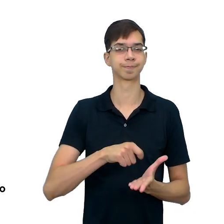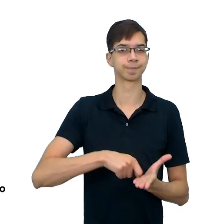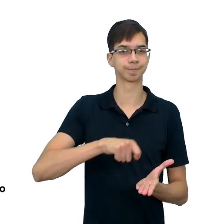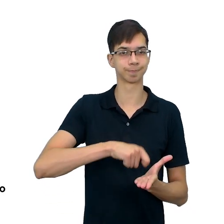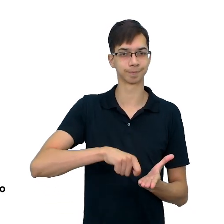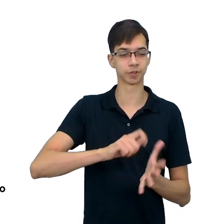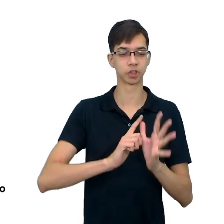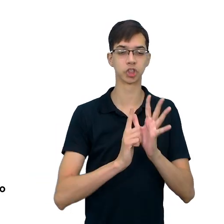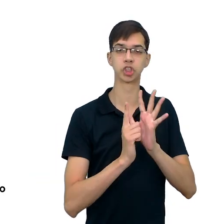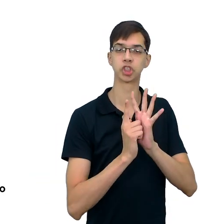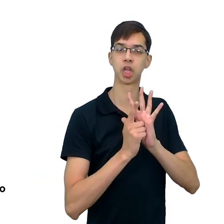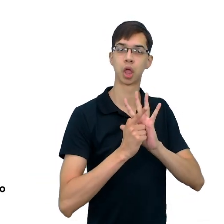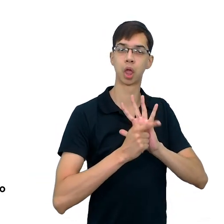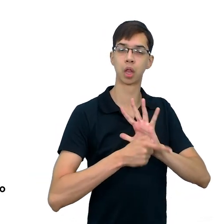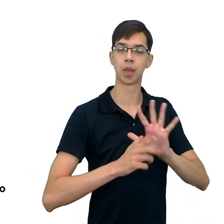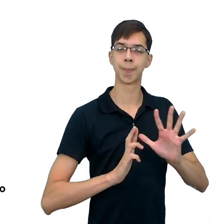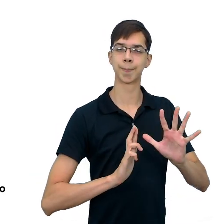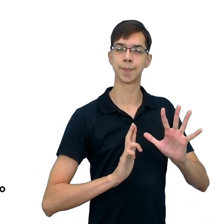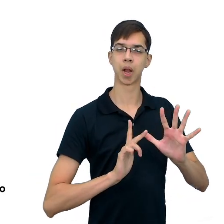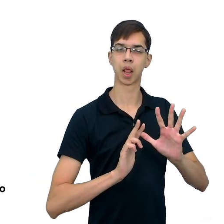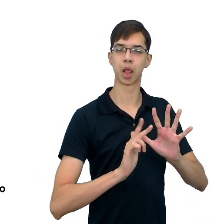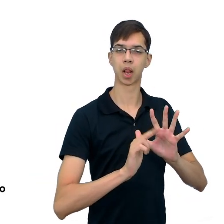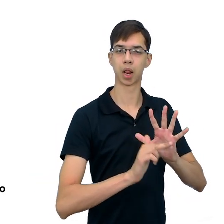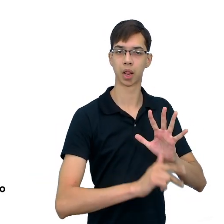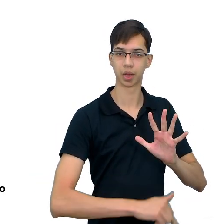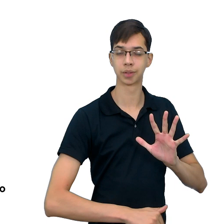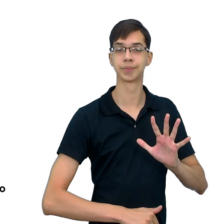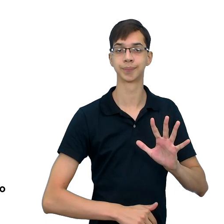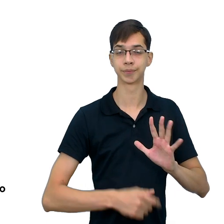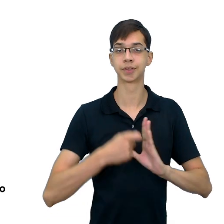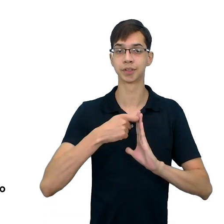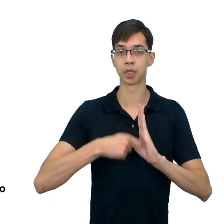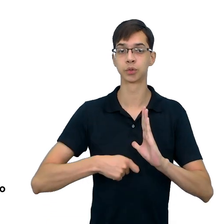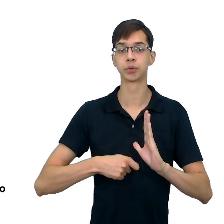diferentes gêneros, né, textuais, no caso, a reportagem.